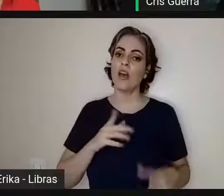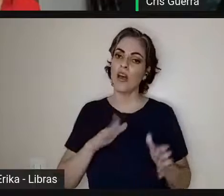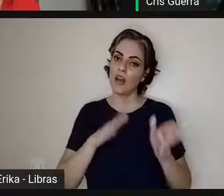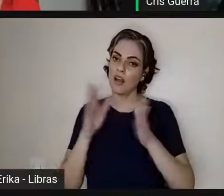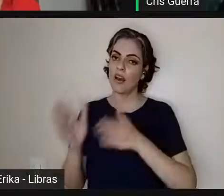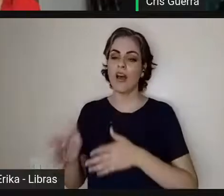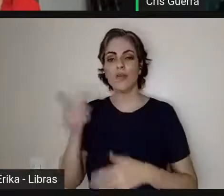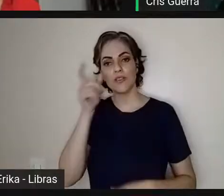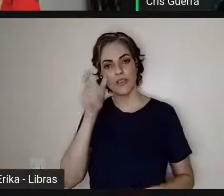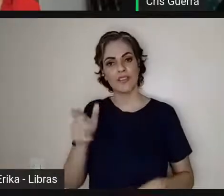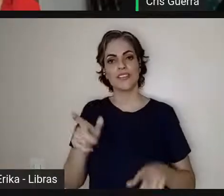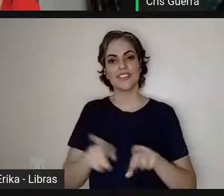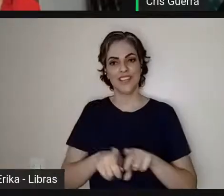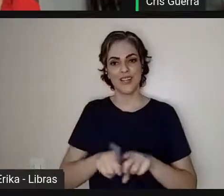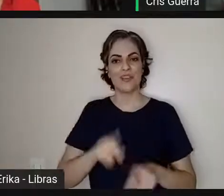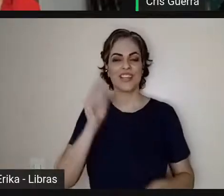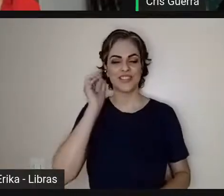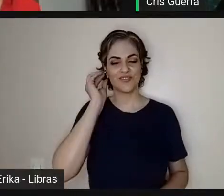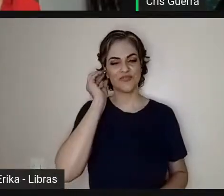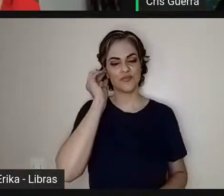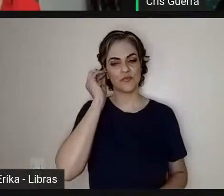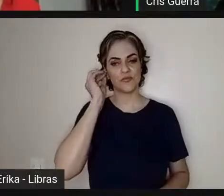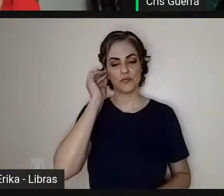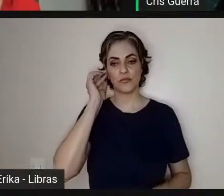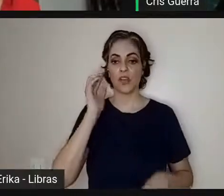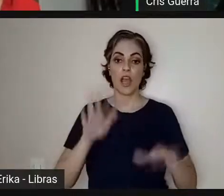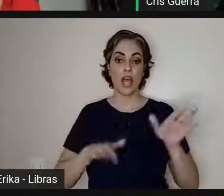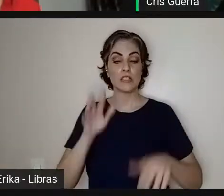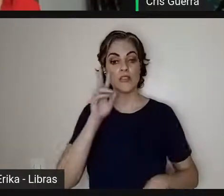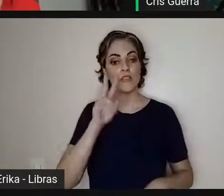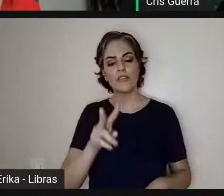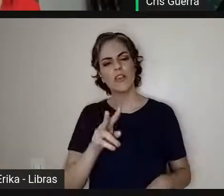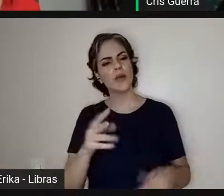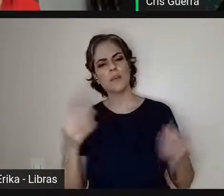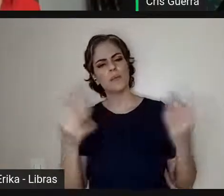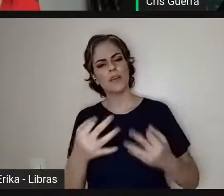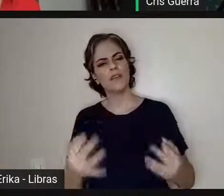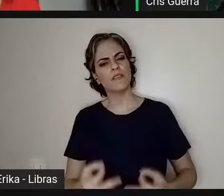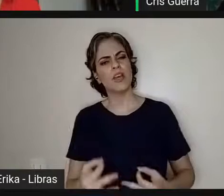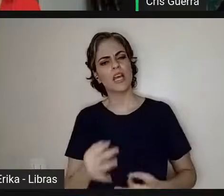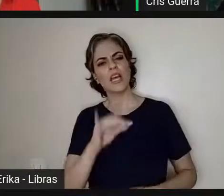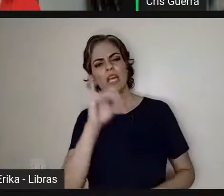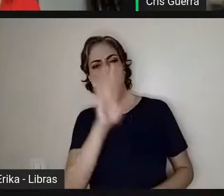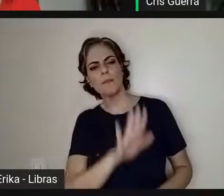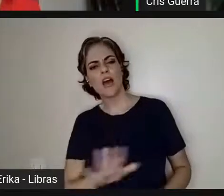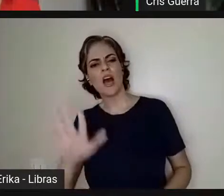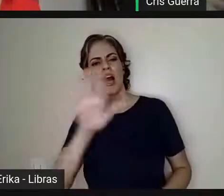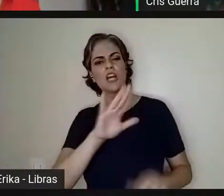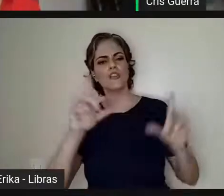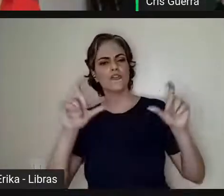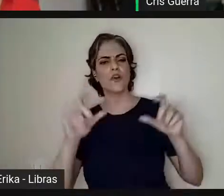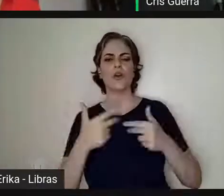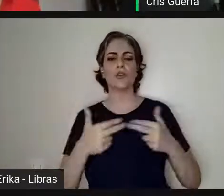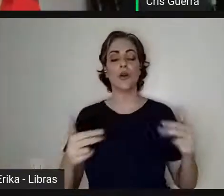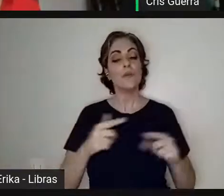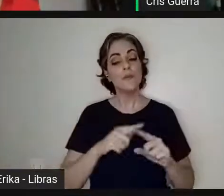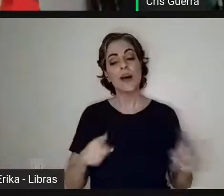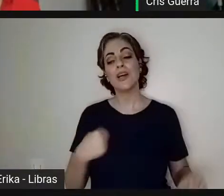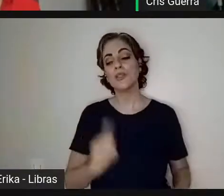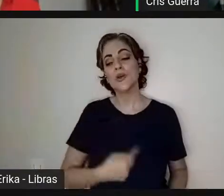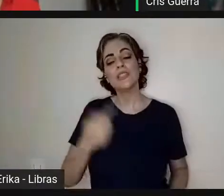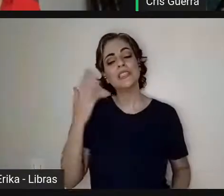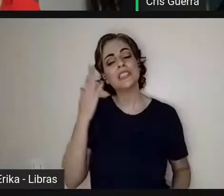Mas mesmo quando a gente vê imagens perfeitas, a gente é engraçado porque a gente sabe como é a